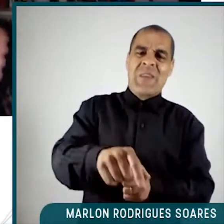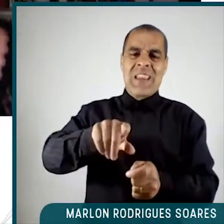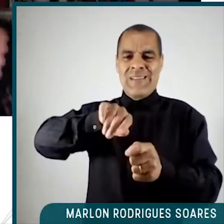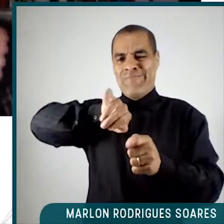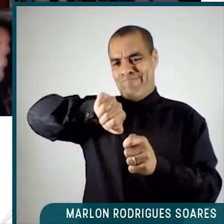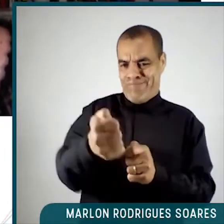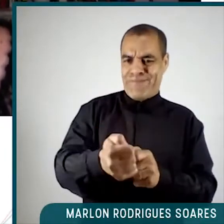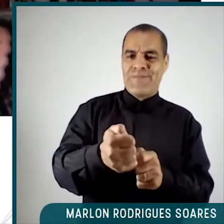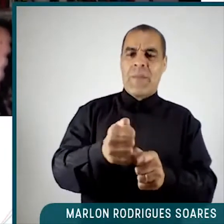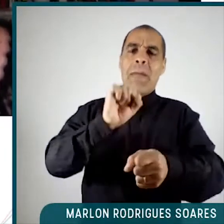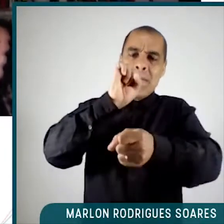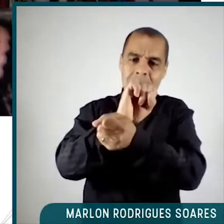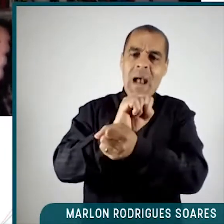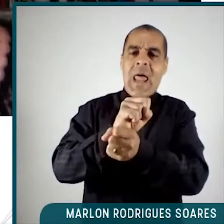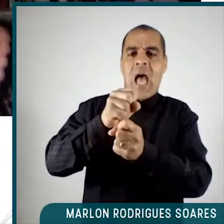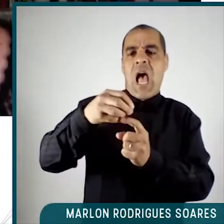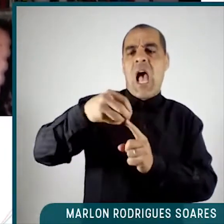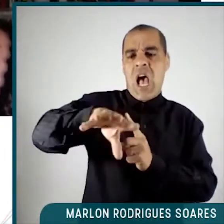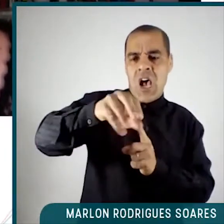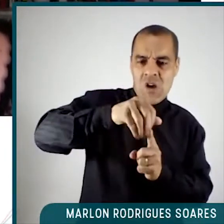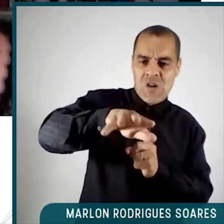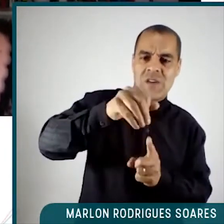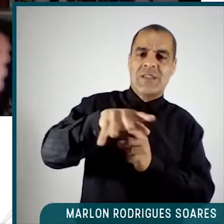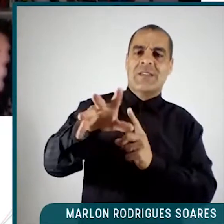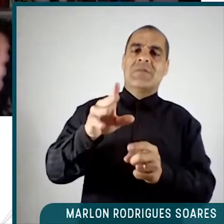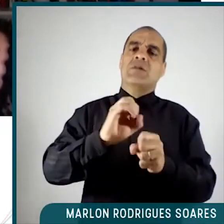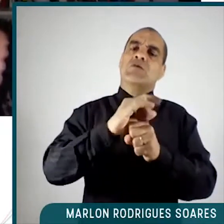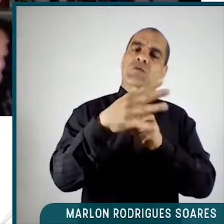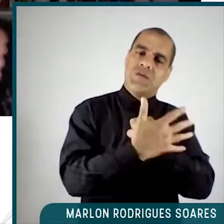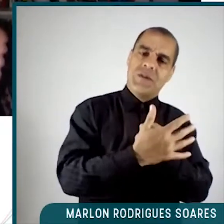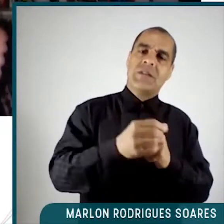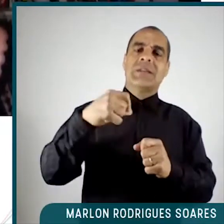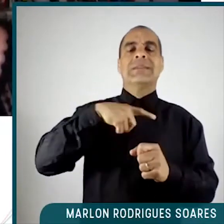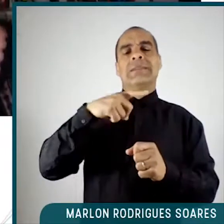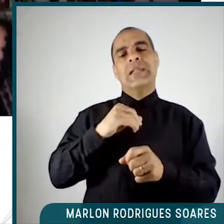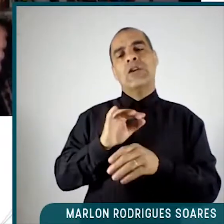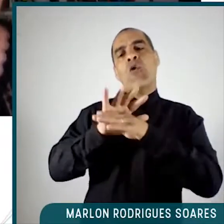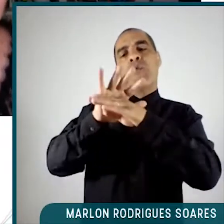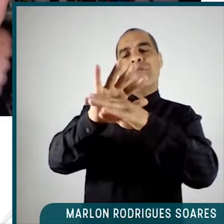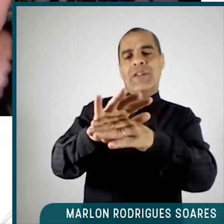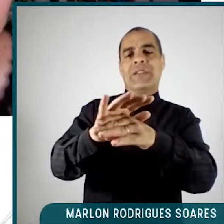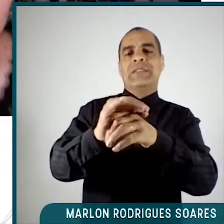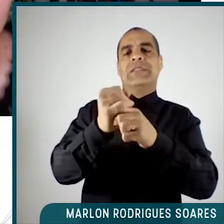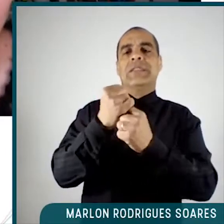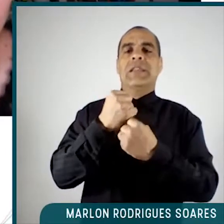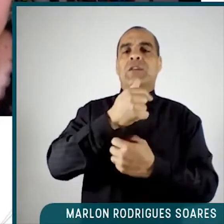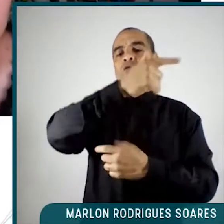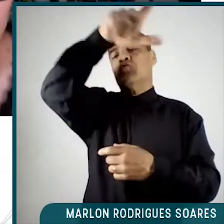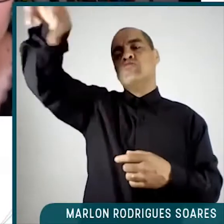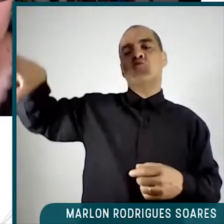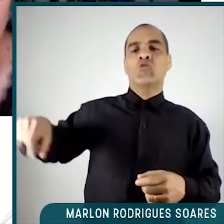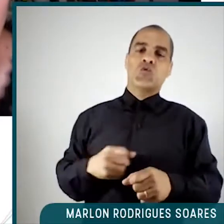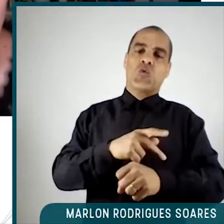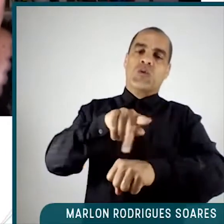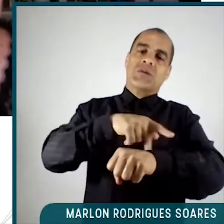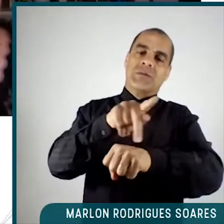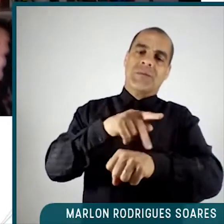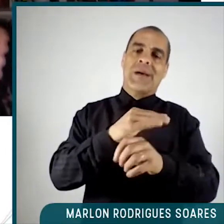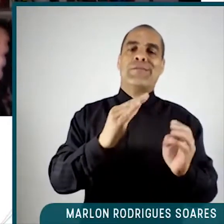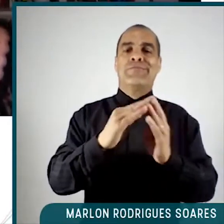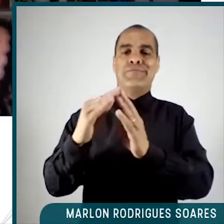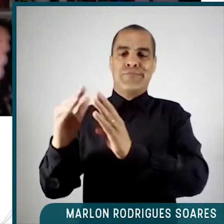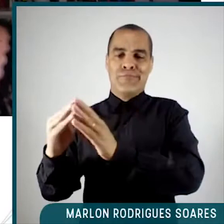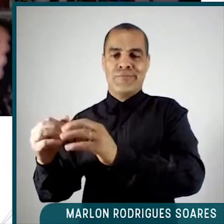do coronavírus, estaria oferecendo cooperação sul-sul aos seus países vizinhos e aqui